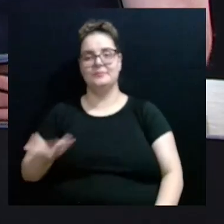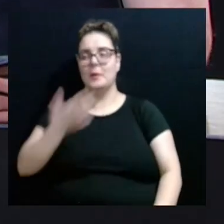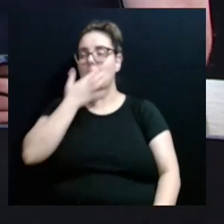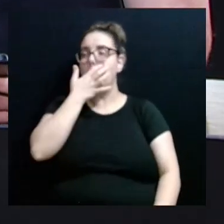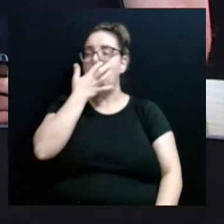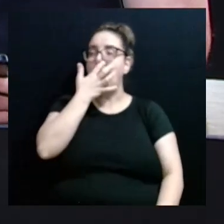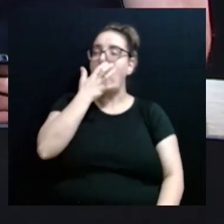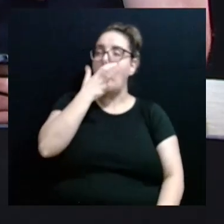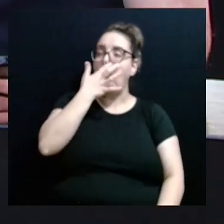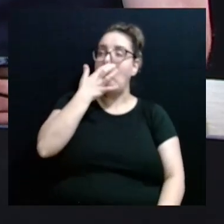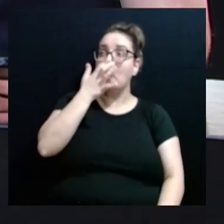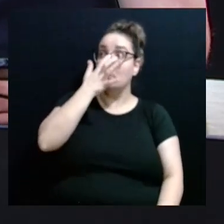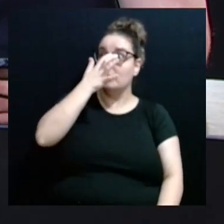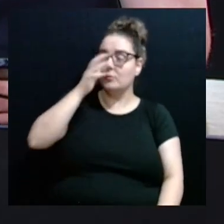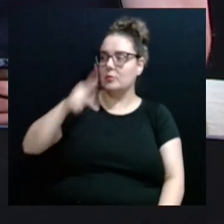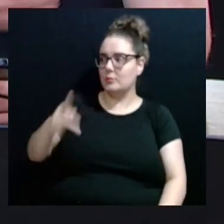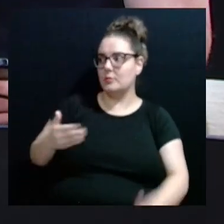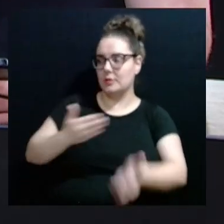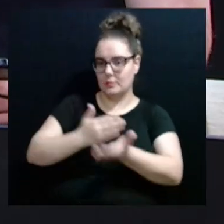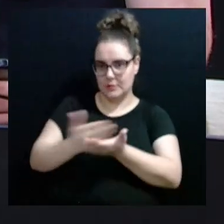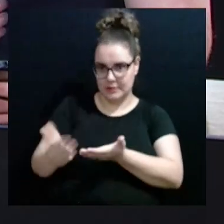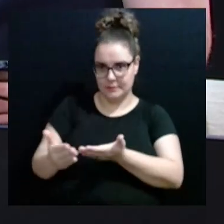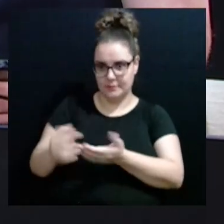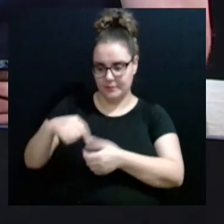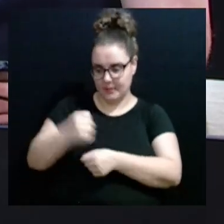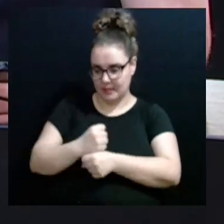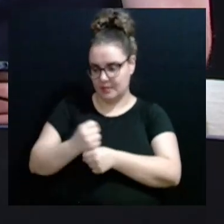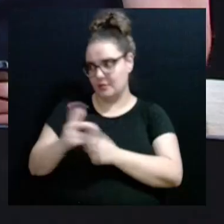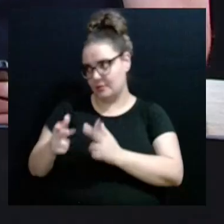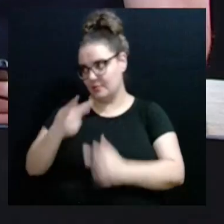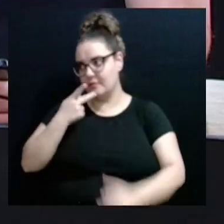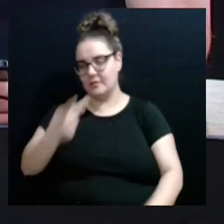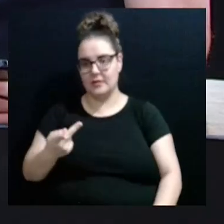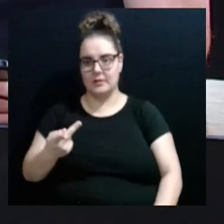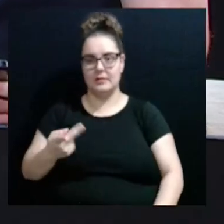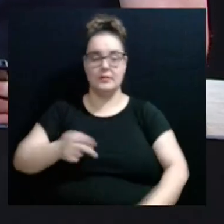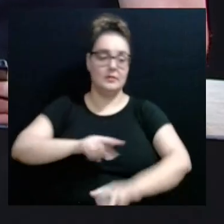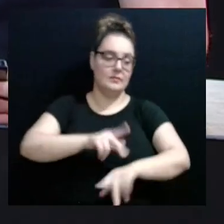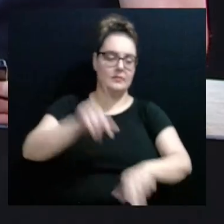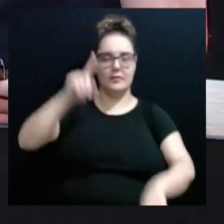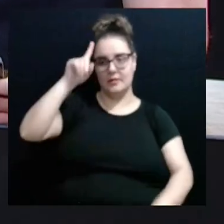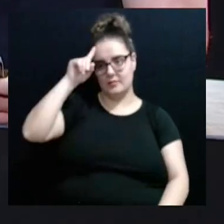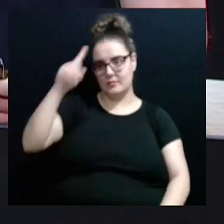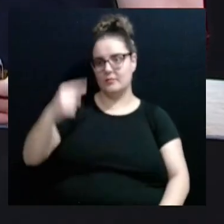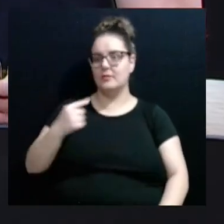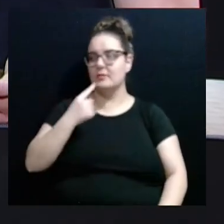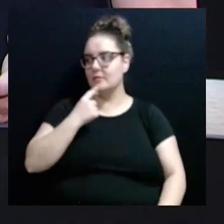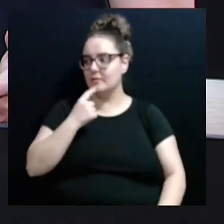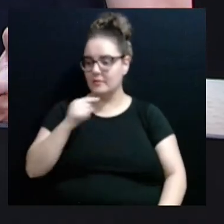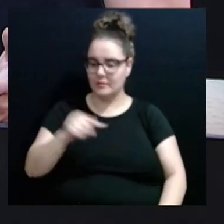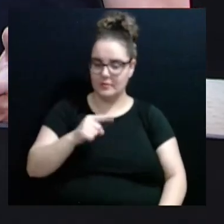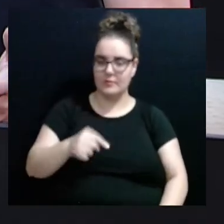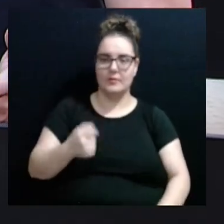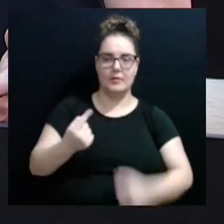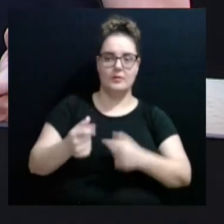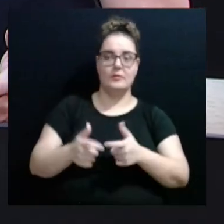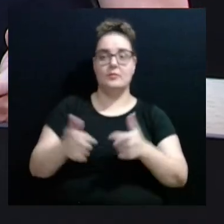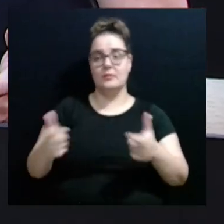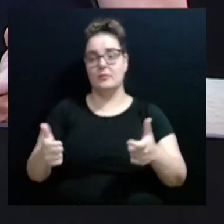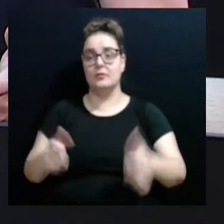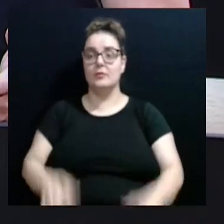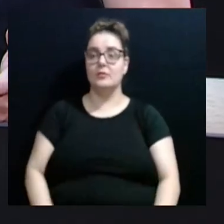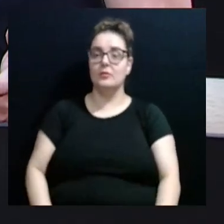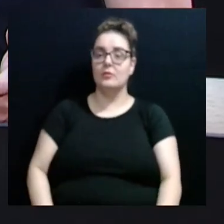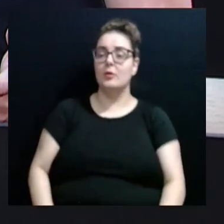gente começar, né, esse ano, como eu falei, tem várias datas com feriados, a maioria sendo prolongados. Qual que é a